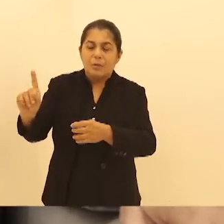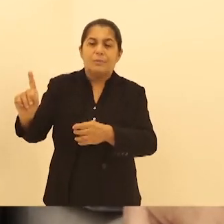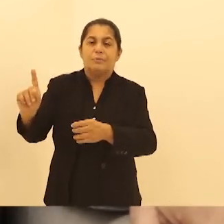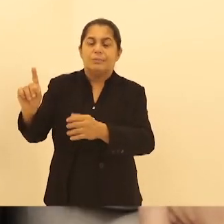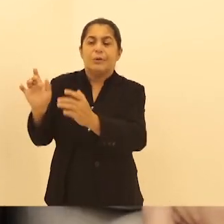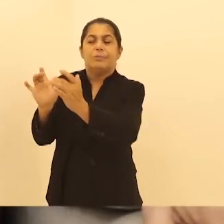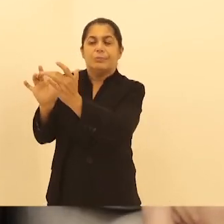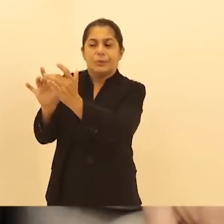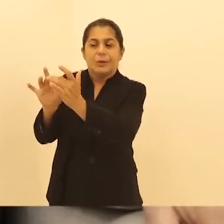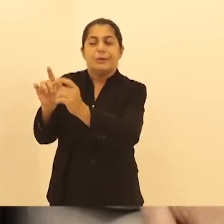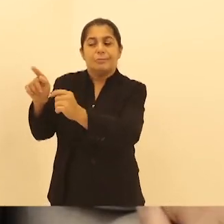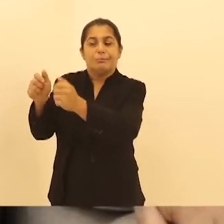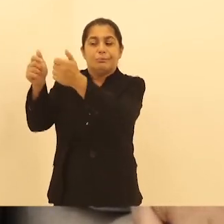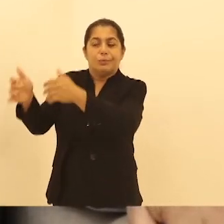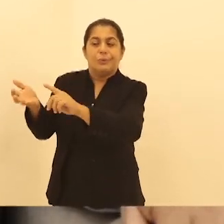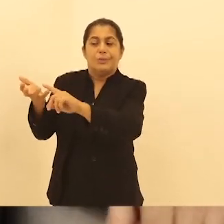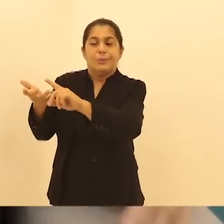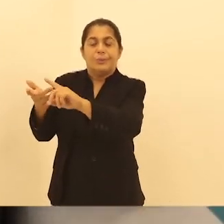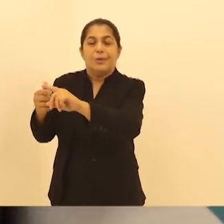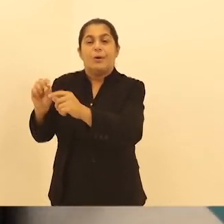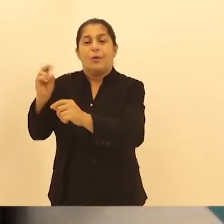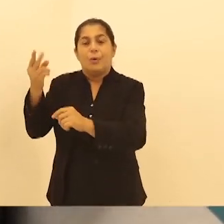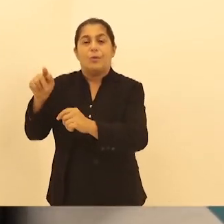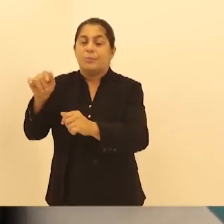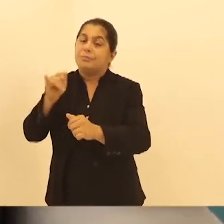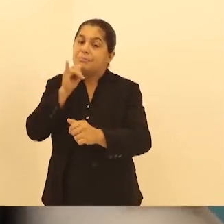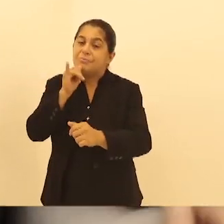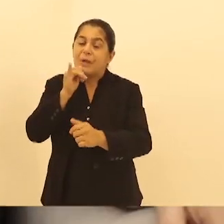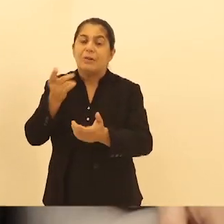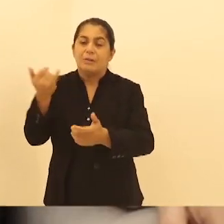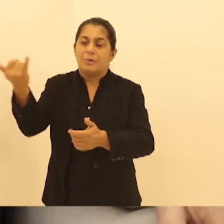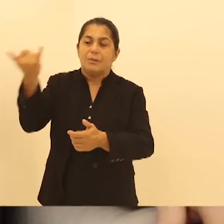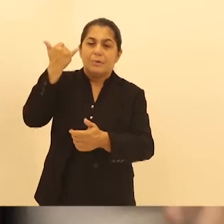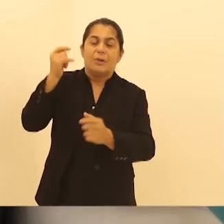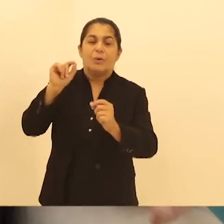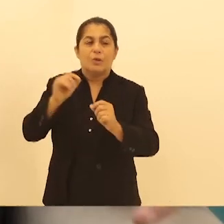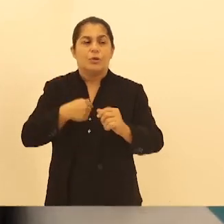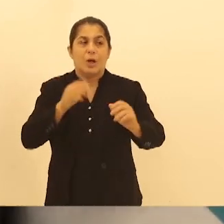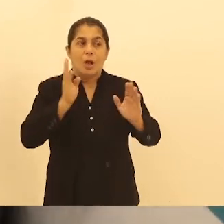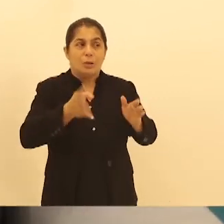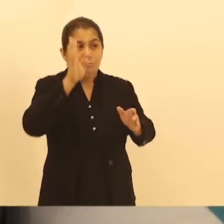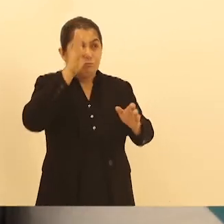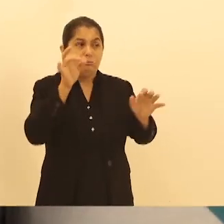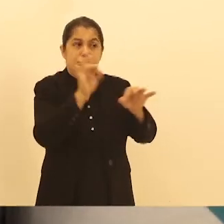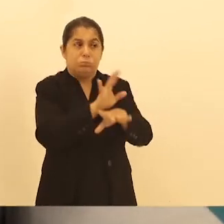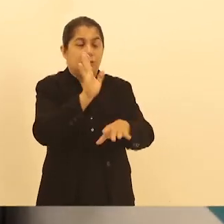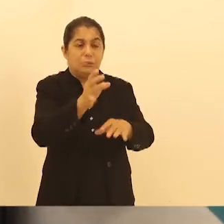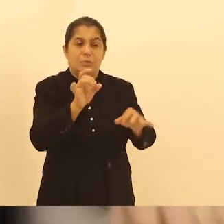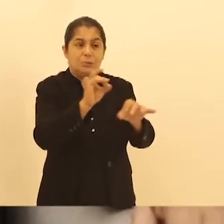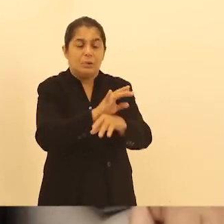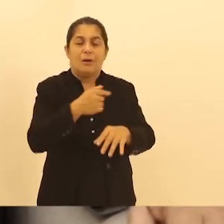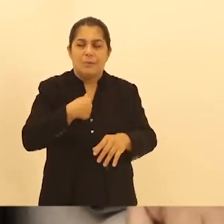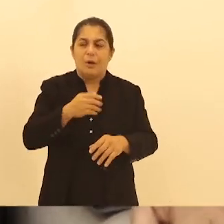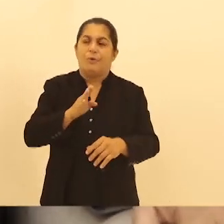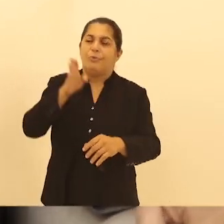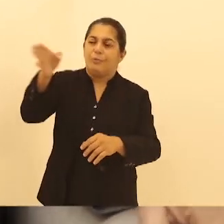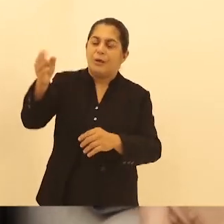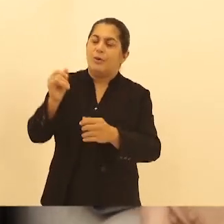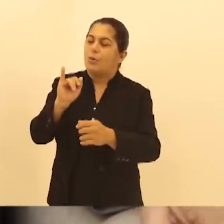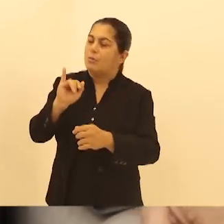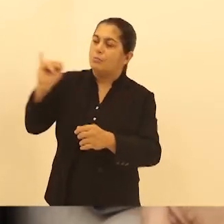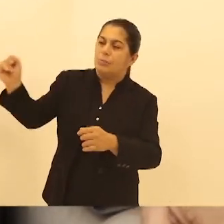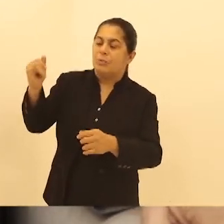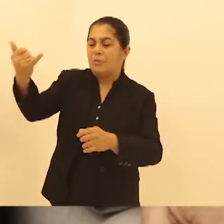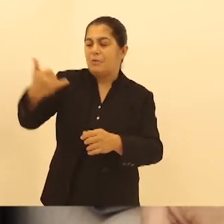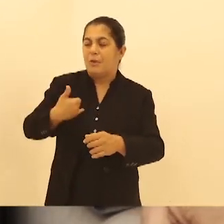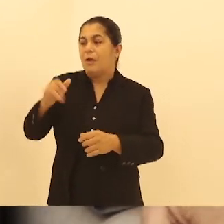manifestante ou então comunicar a nossa ouvidoria que por sua vez a gente comunica